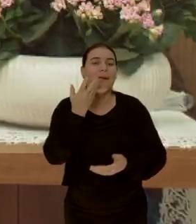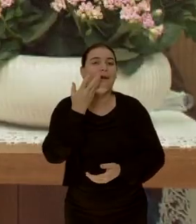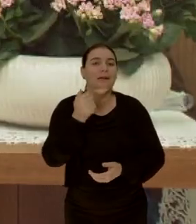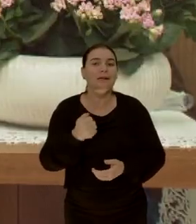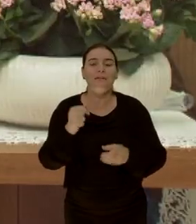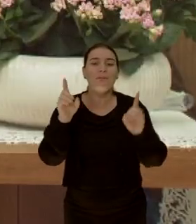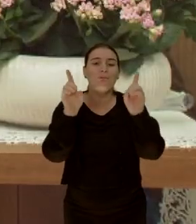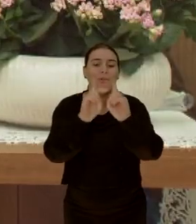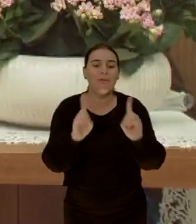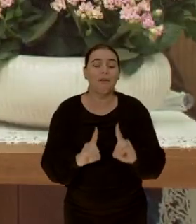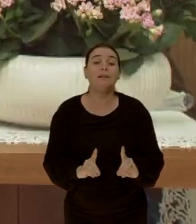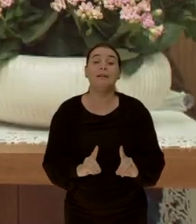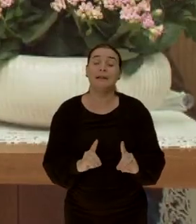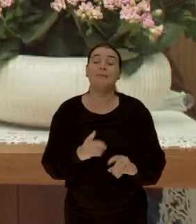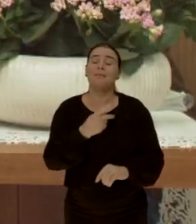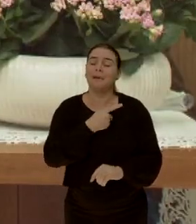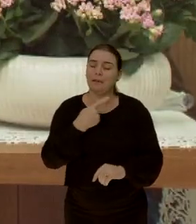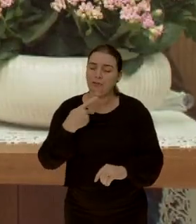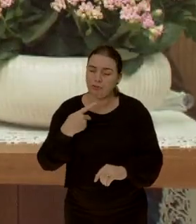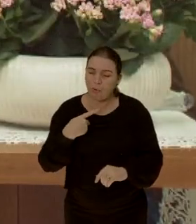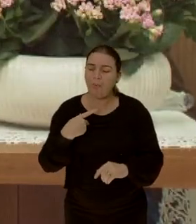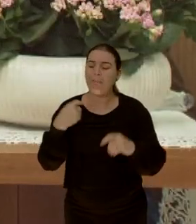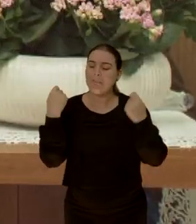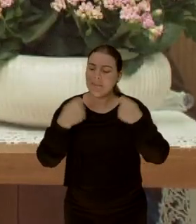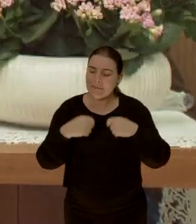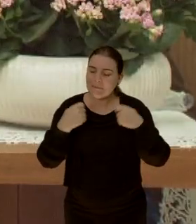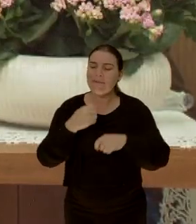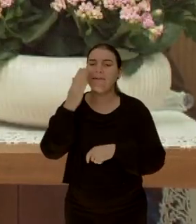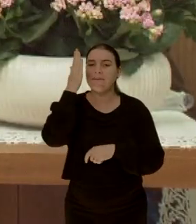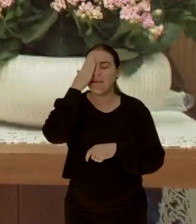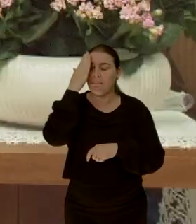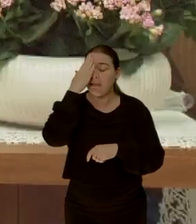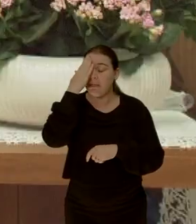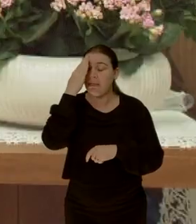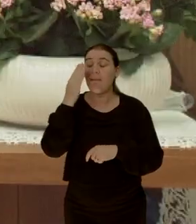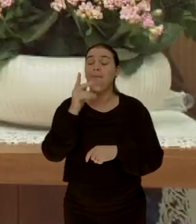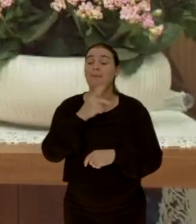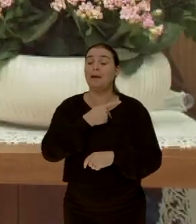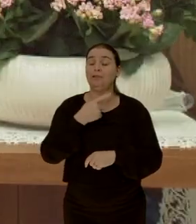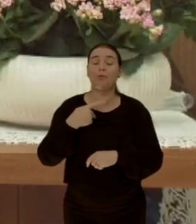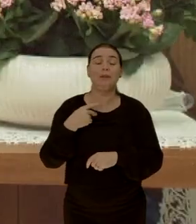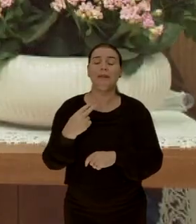tem que saber lidar. Ele não pode